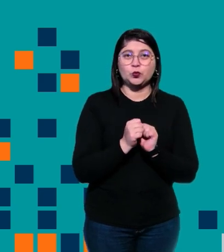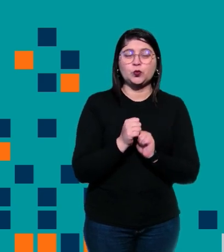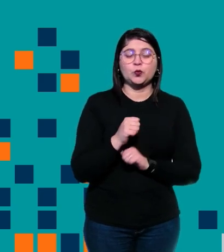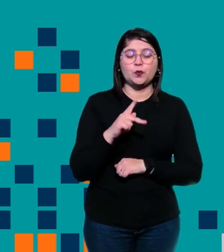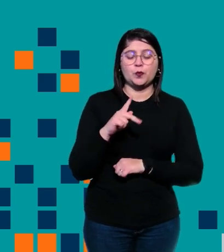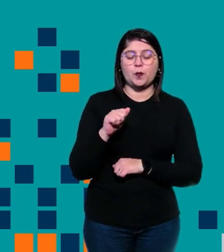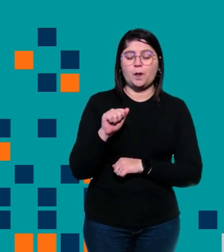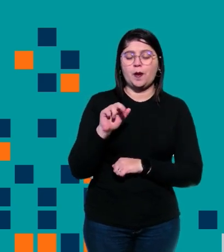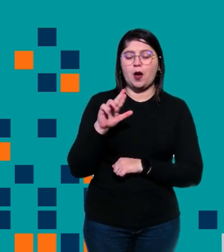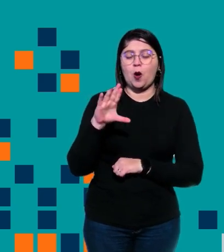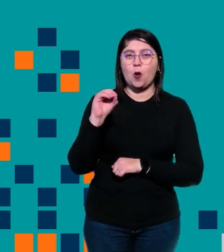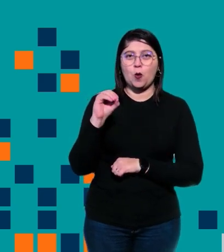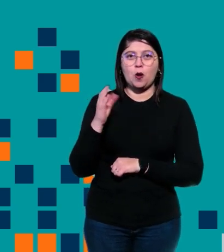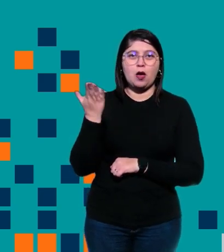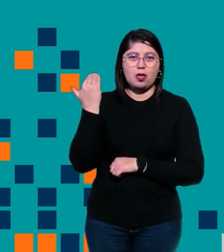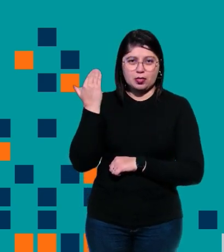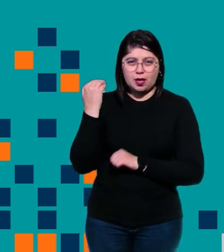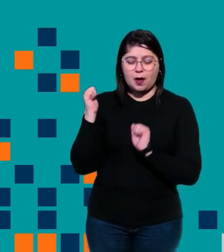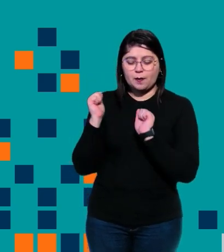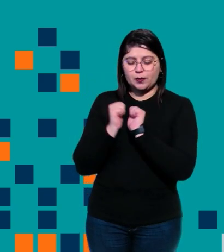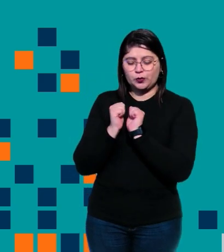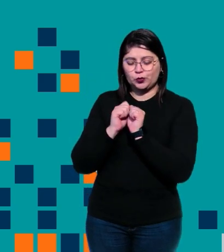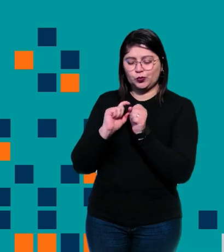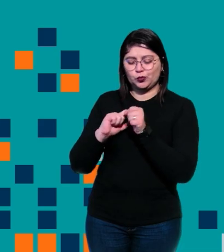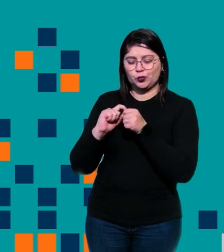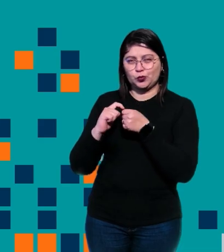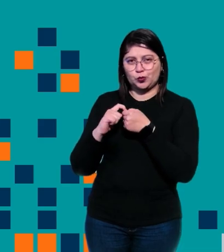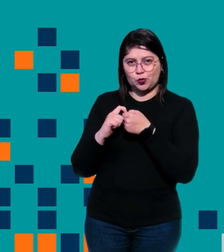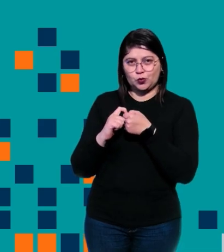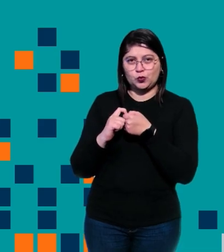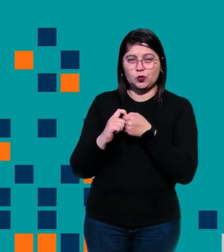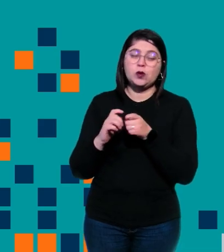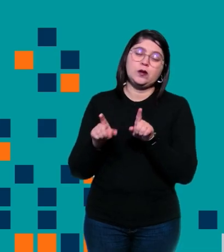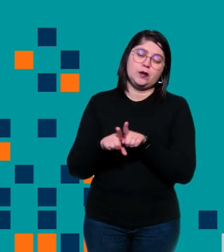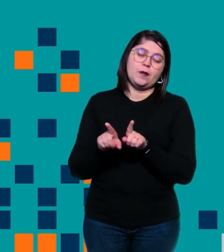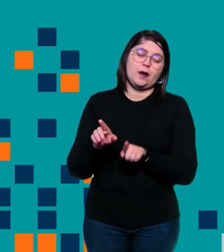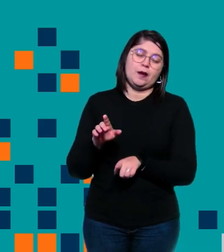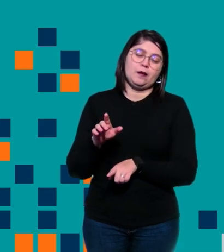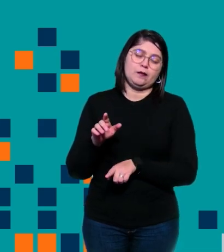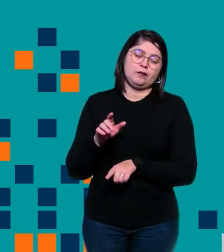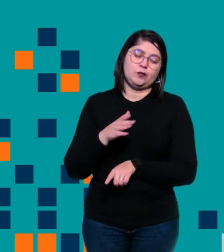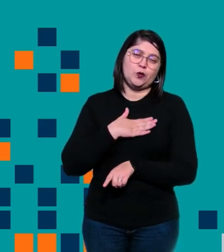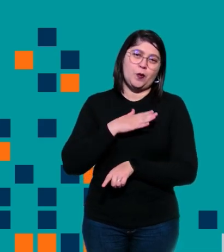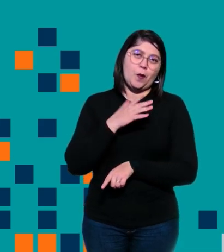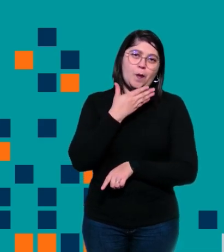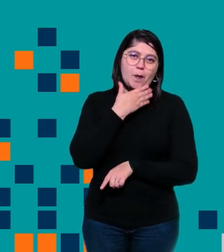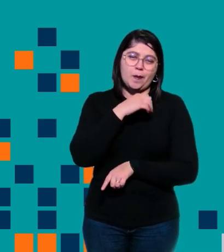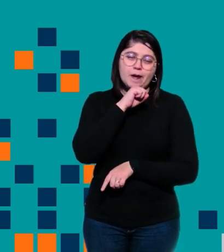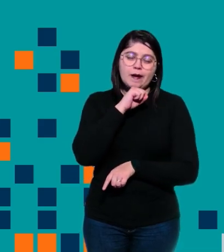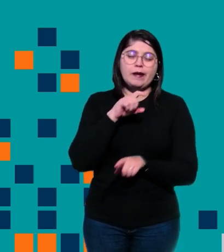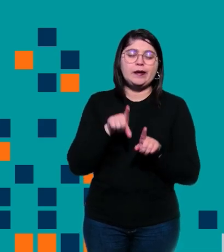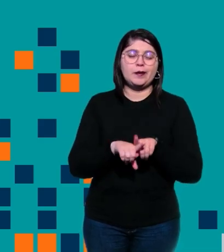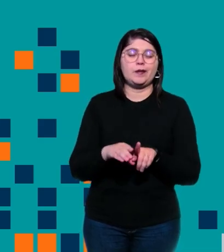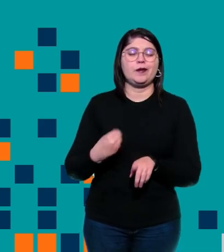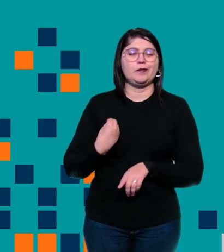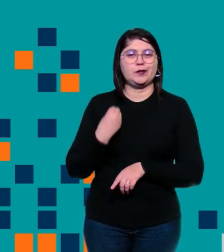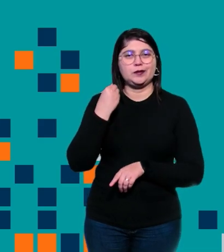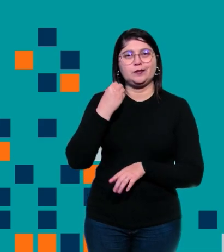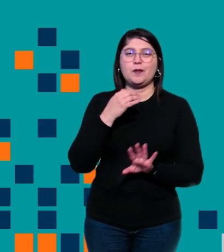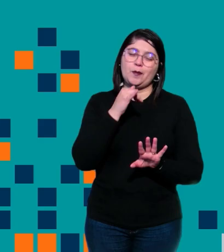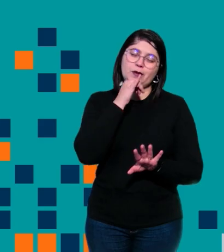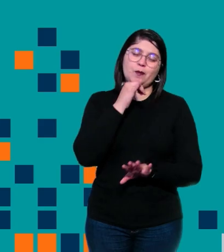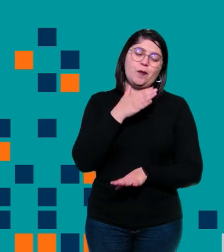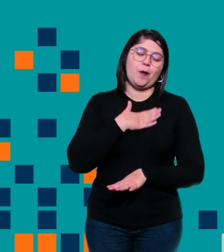era meu sócio na época, que era ex-sócio do meu pai. Então, eu vivi essa história na minha vida, que quando meu pai morreu, eu